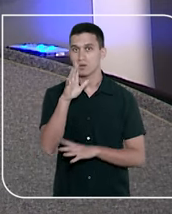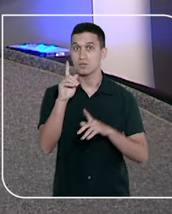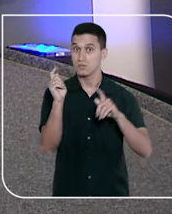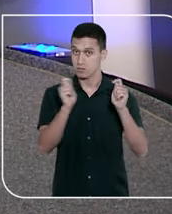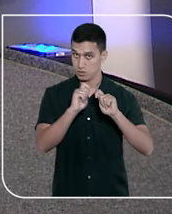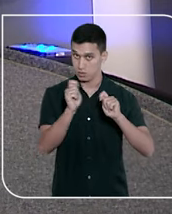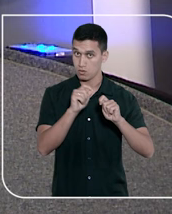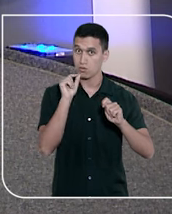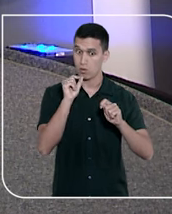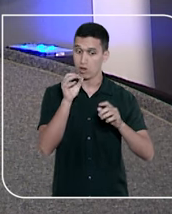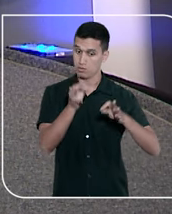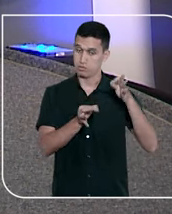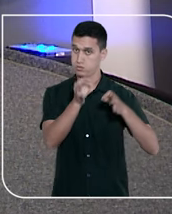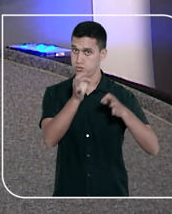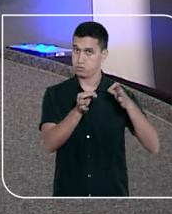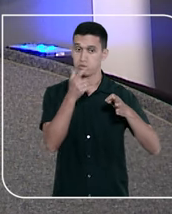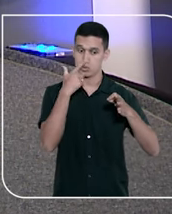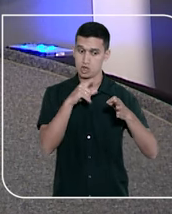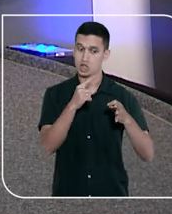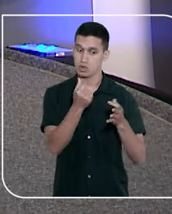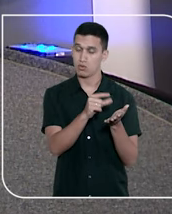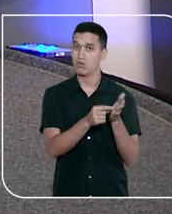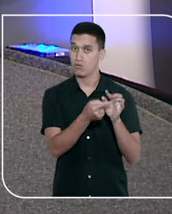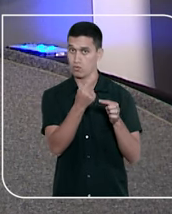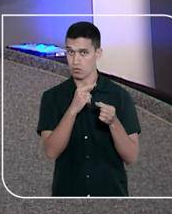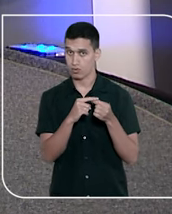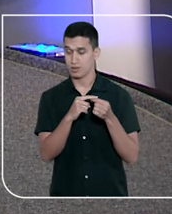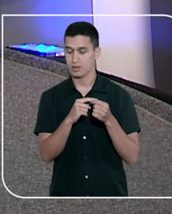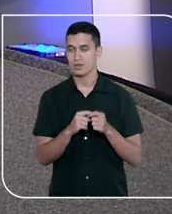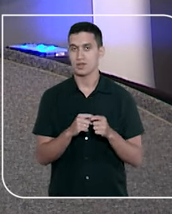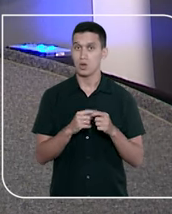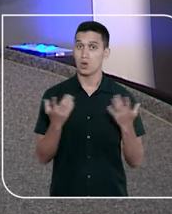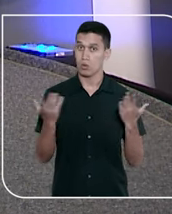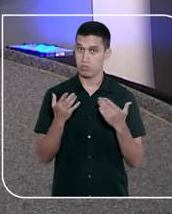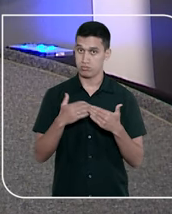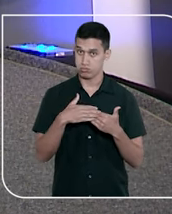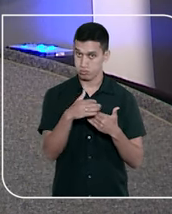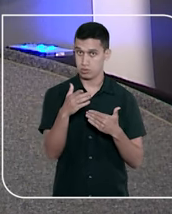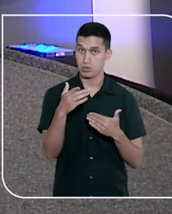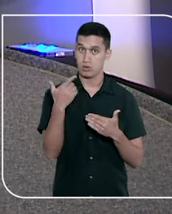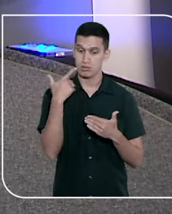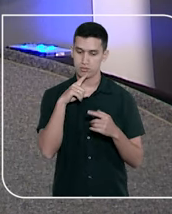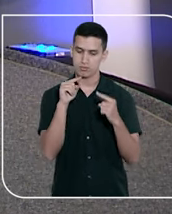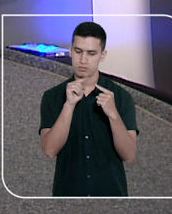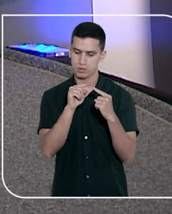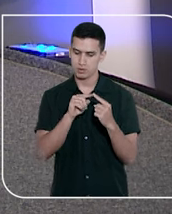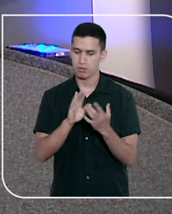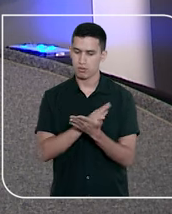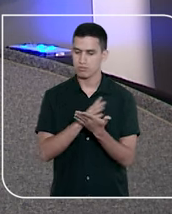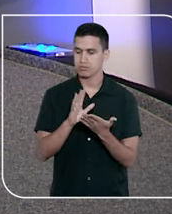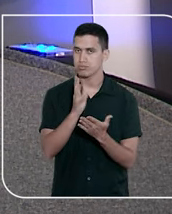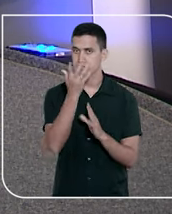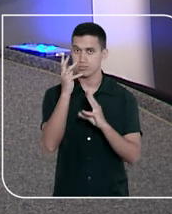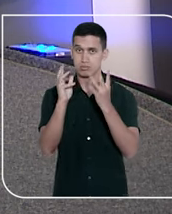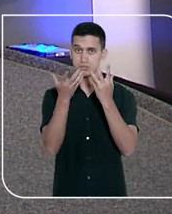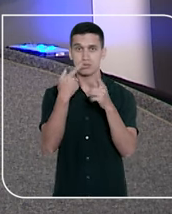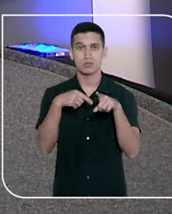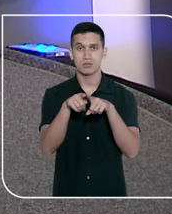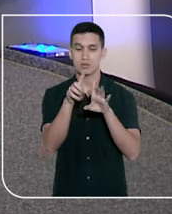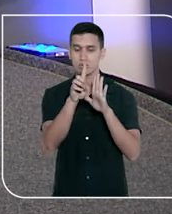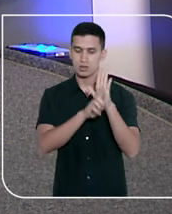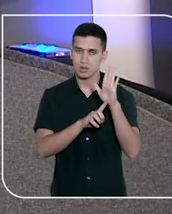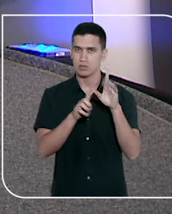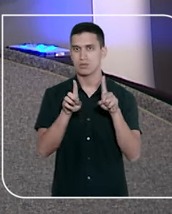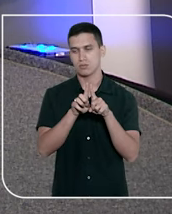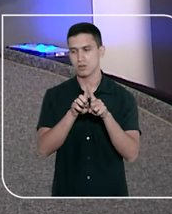reparadas judicial ou extrajudicialmente. No programa de hoje, vamos abordar algumas dessas situações, os direitos e os